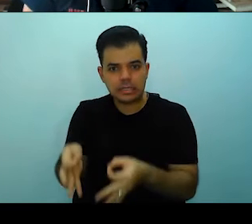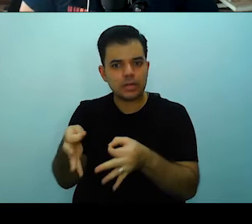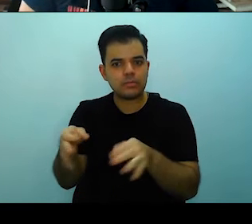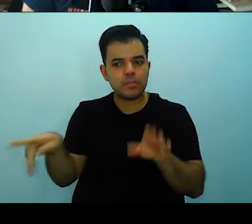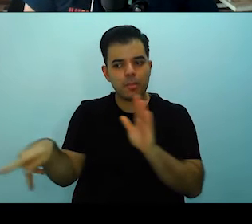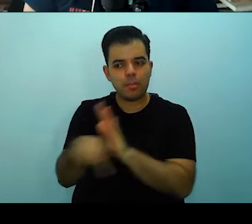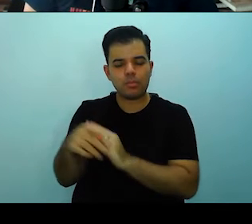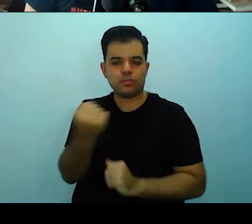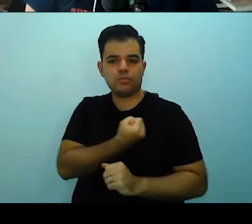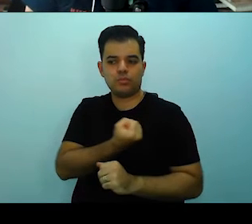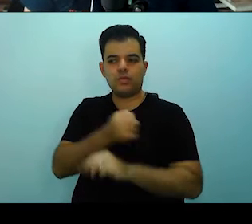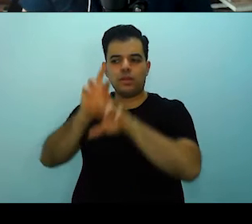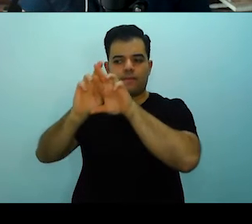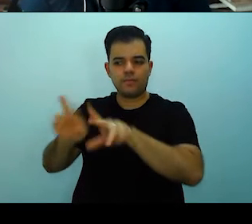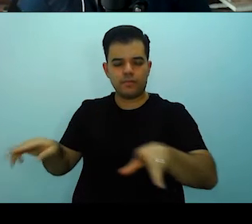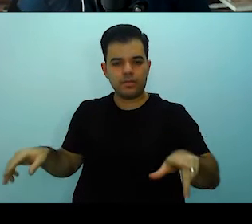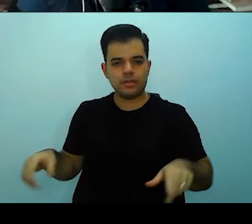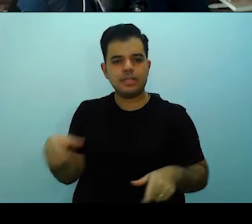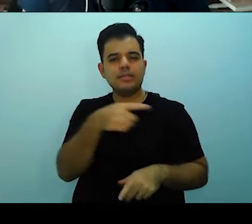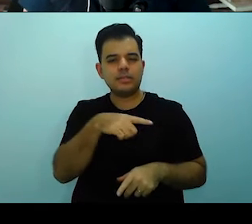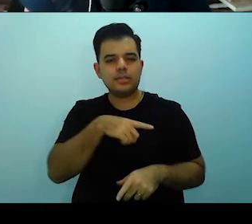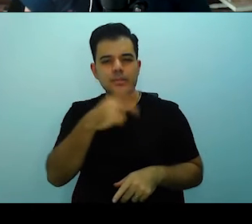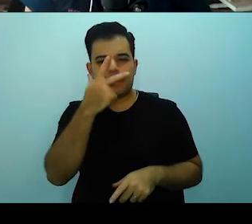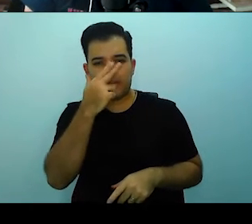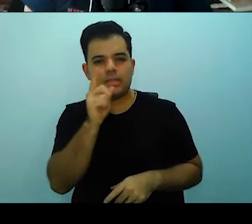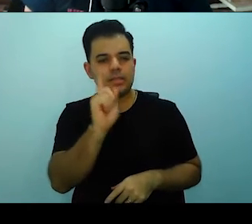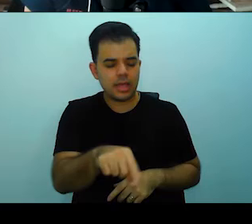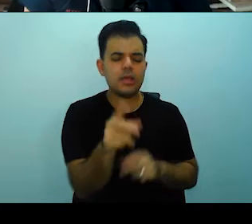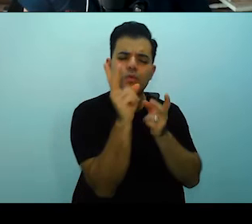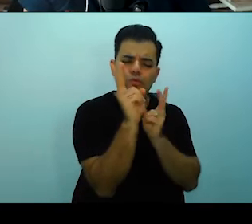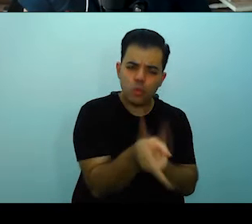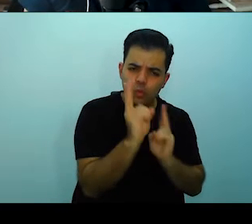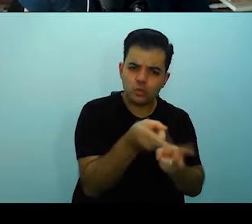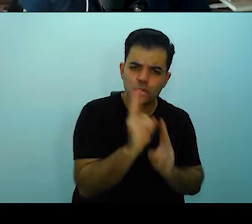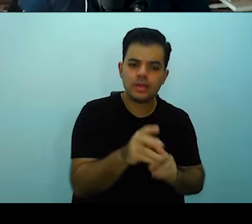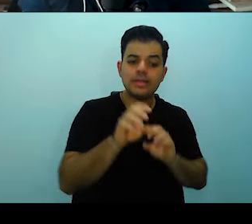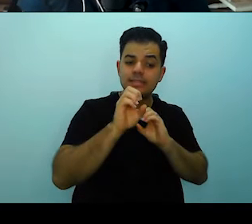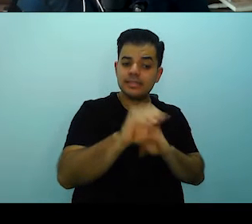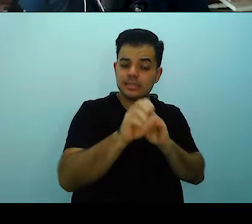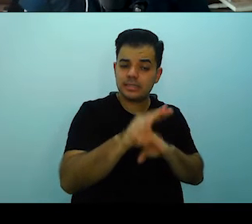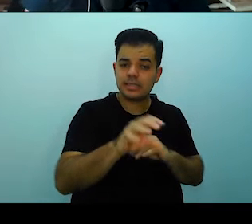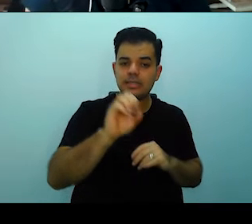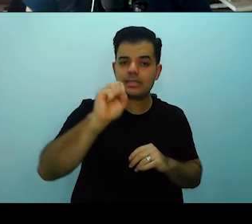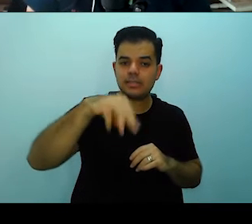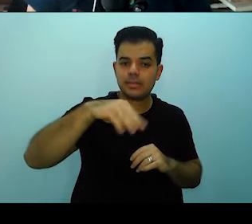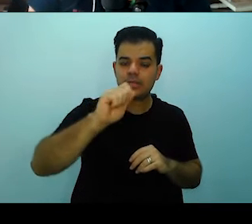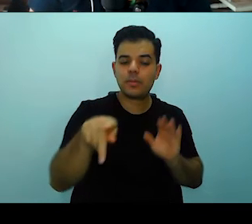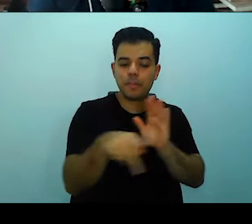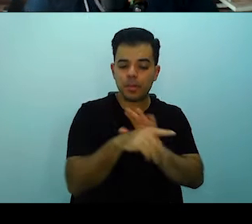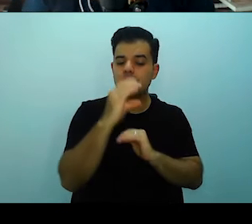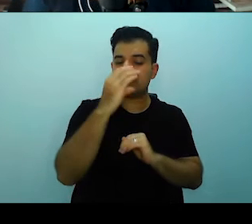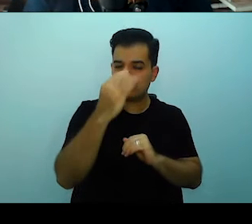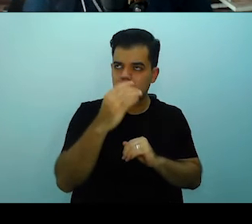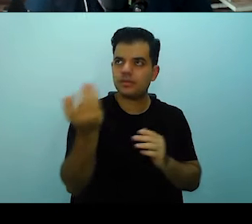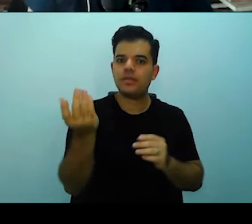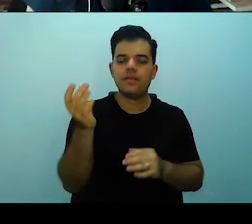gargalo para se preservar a semântica no ensino de matemática e ciências exatas. Então,